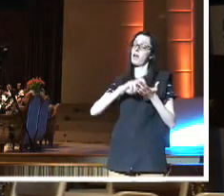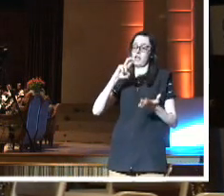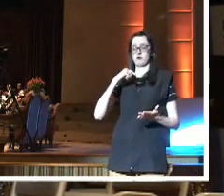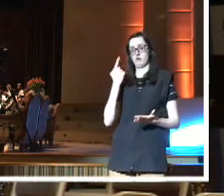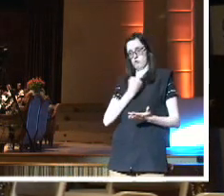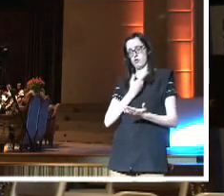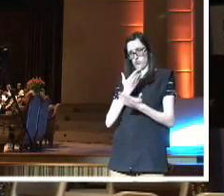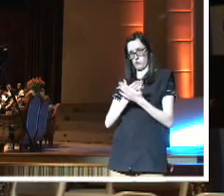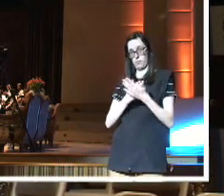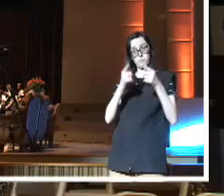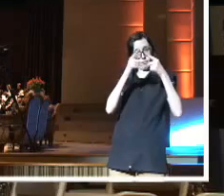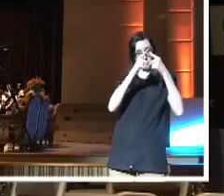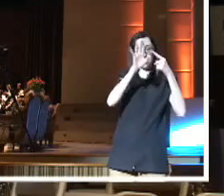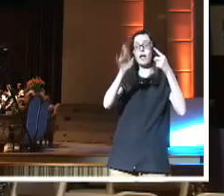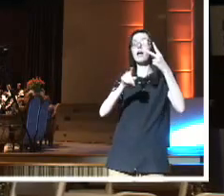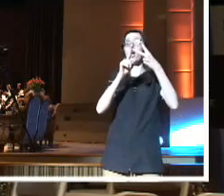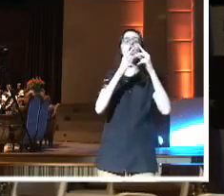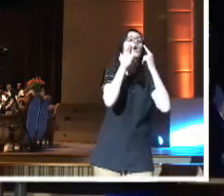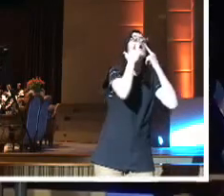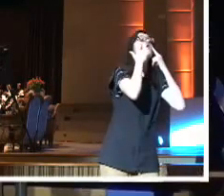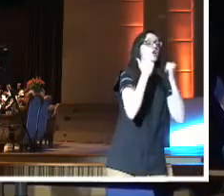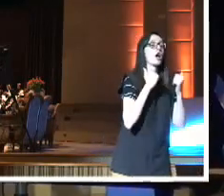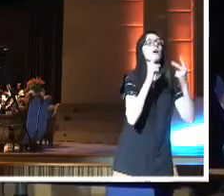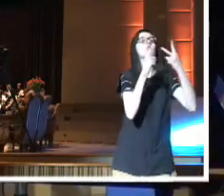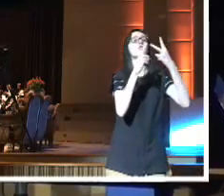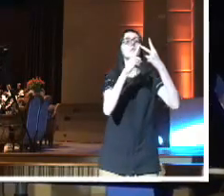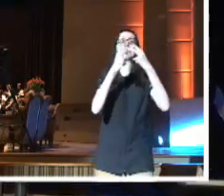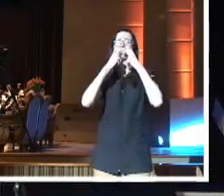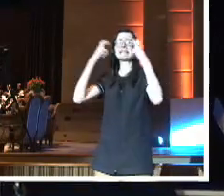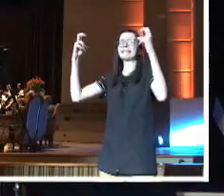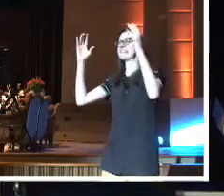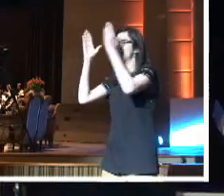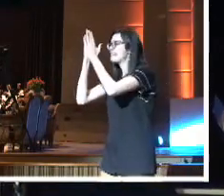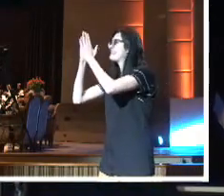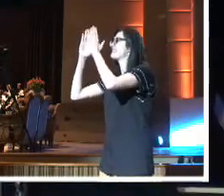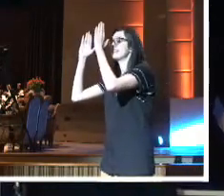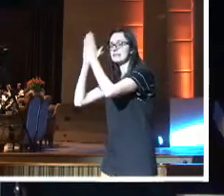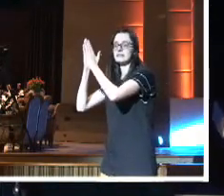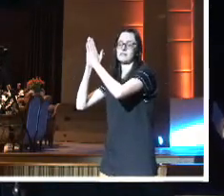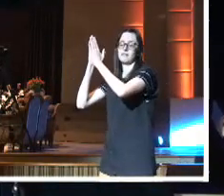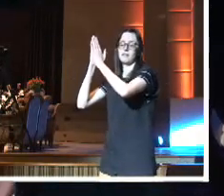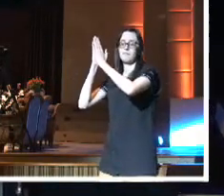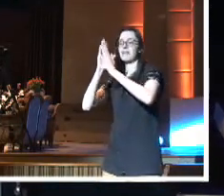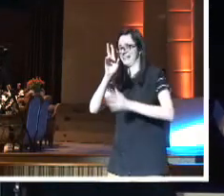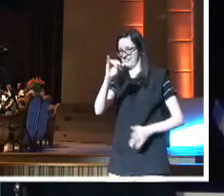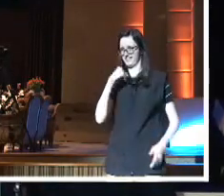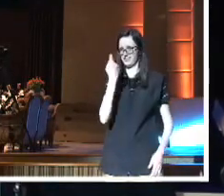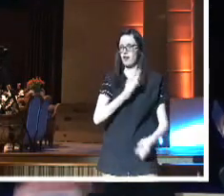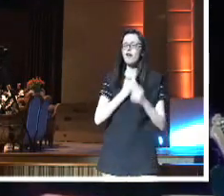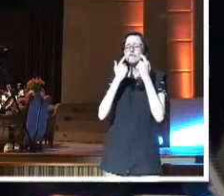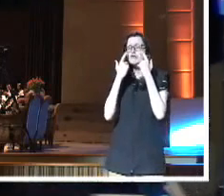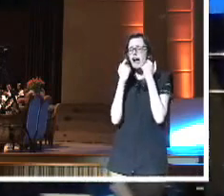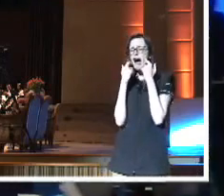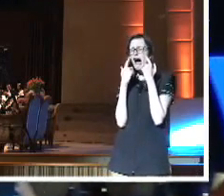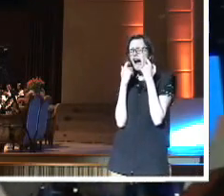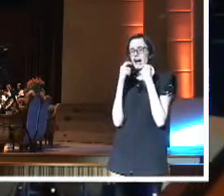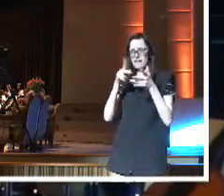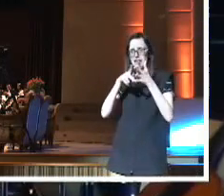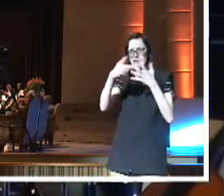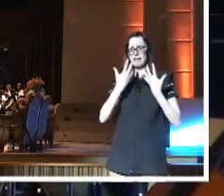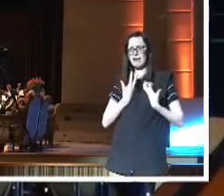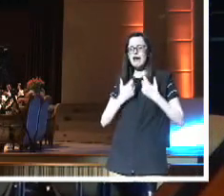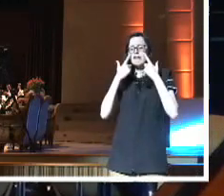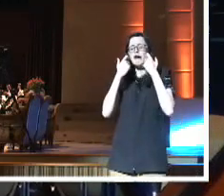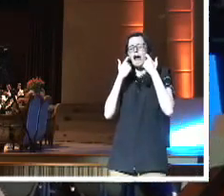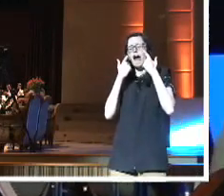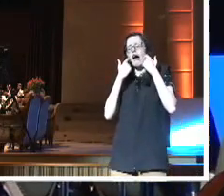a segunda coisa que ele fez foi clamar ao Senhor. E eu disse que quando a gente chora muito, cansa, né?